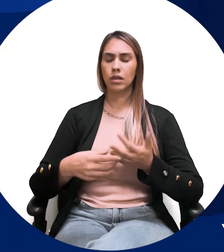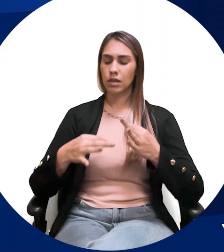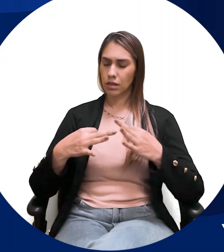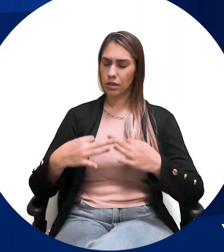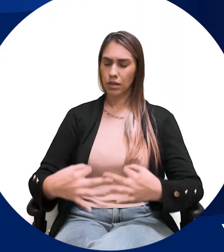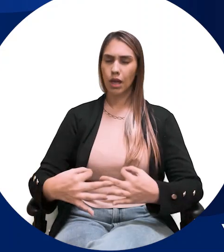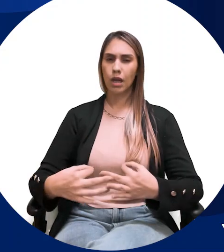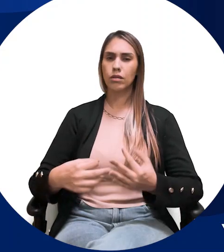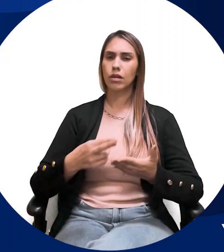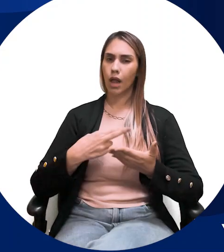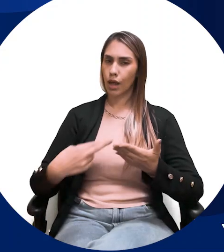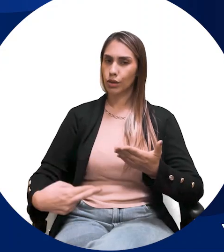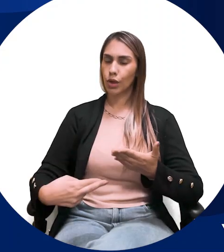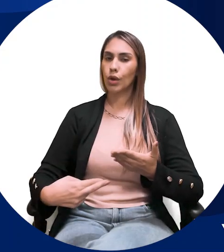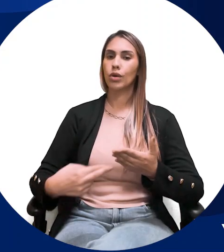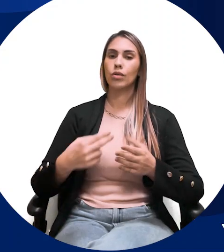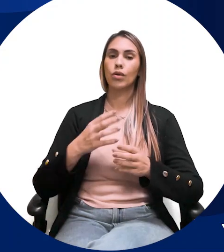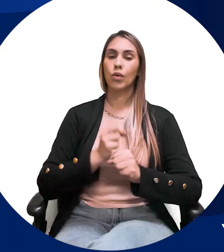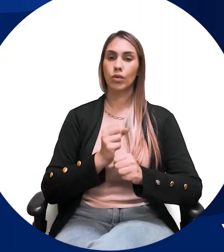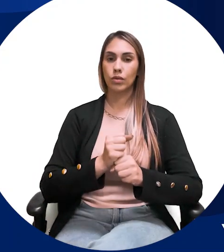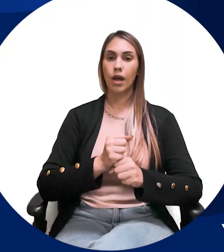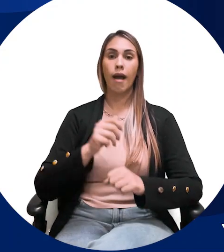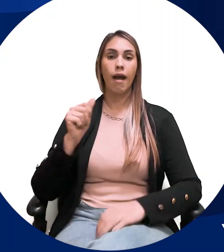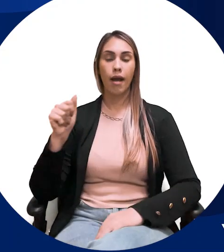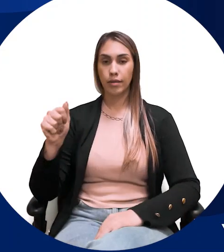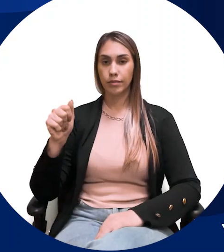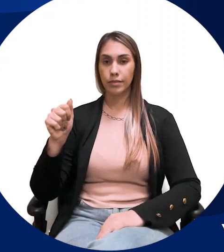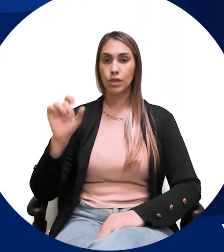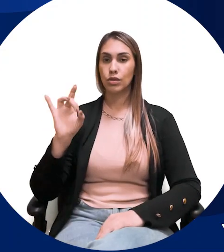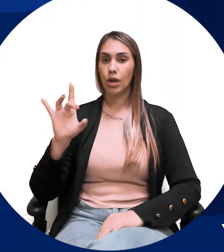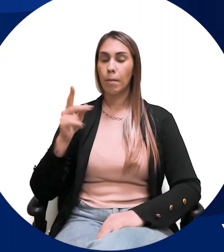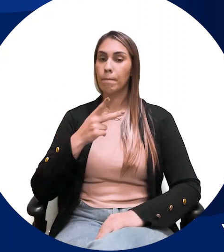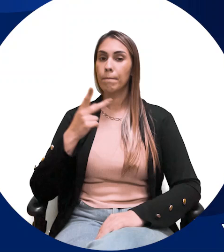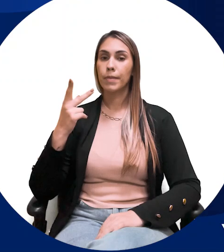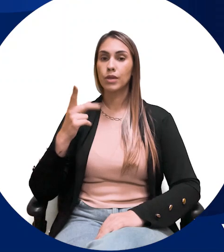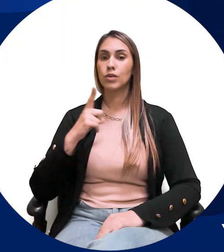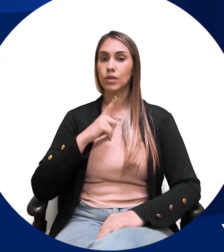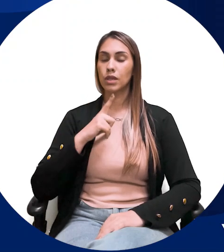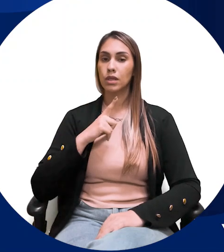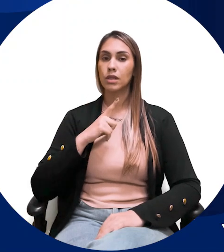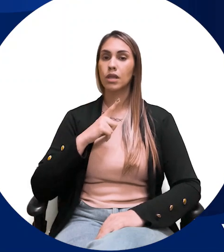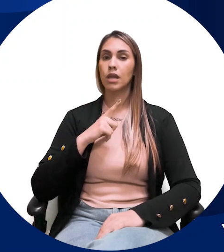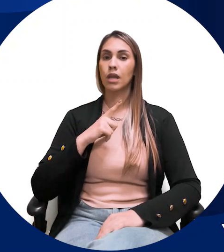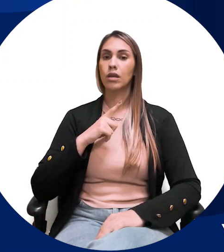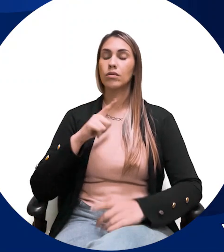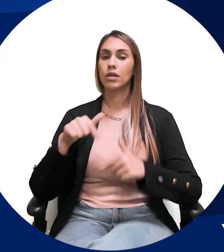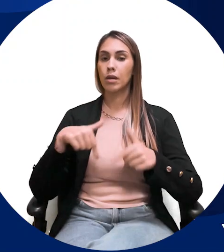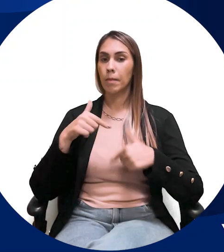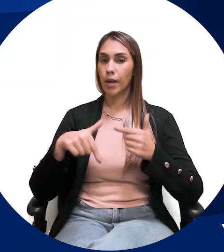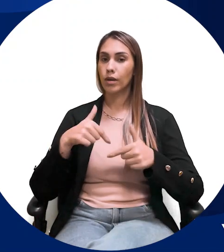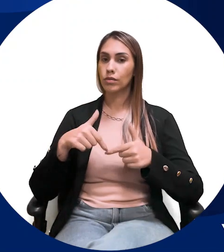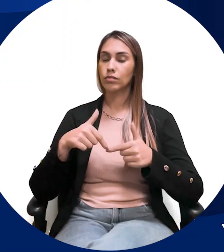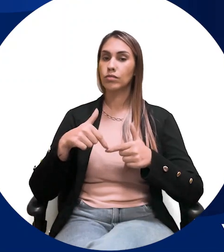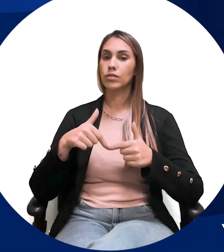de adimplência de prestação de contas. Item A. Obrigatória apenas para servidores que tenha exercido